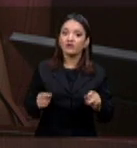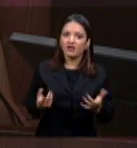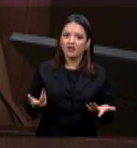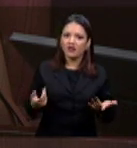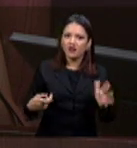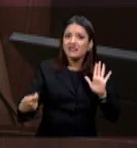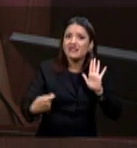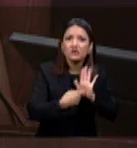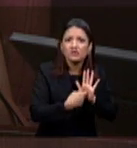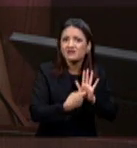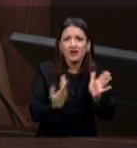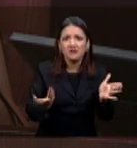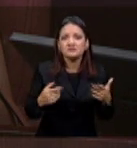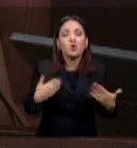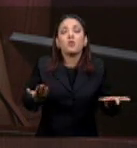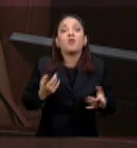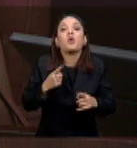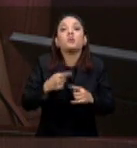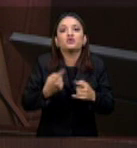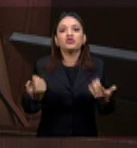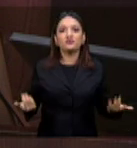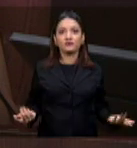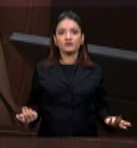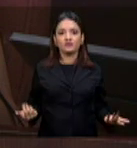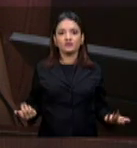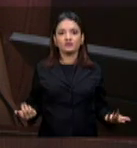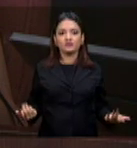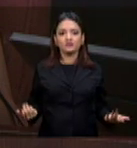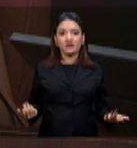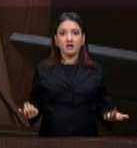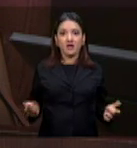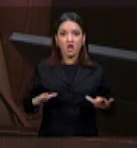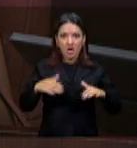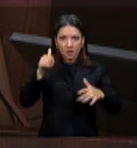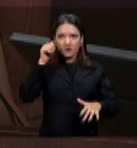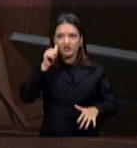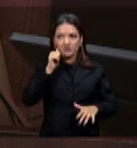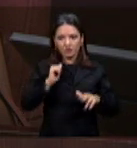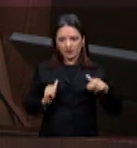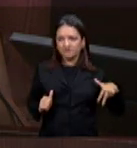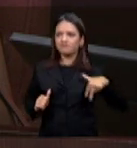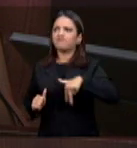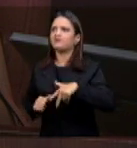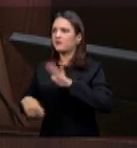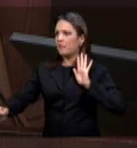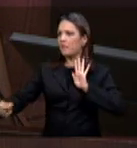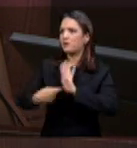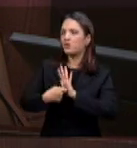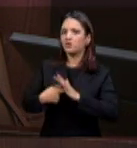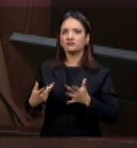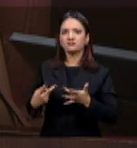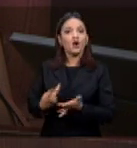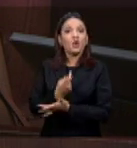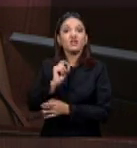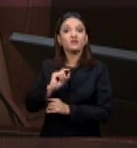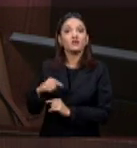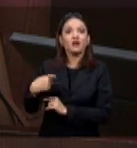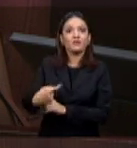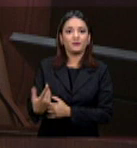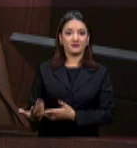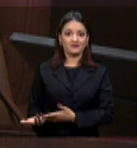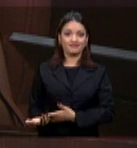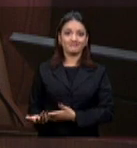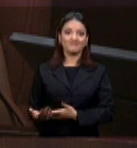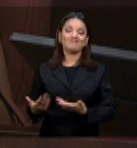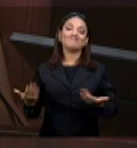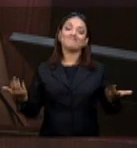denunciar para quê? O que é que acontece quando uma mulher resolve denunciar? O que ela encontra depois da denúncia? Esse